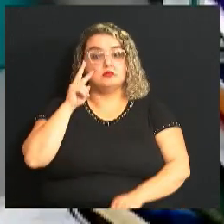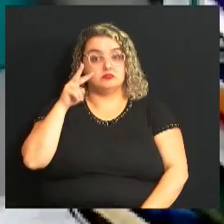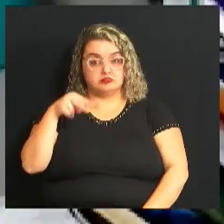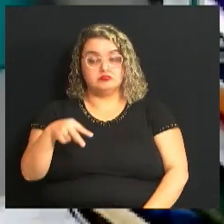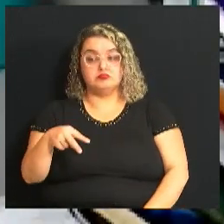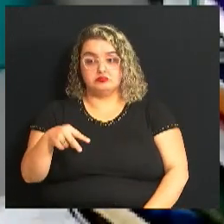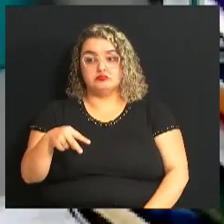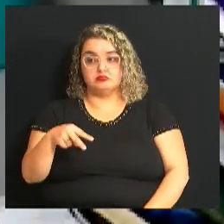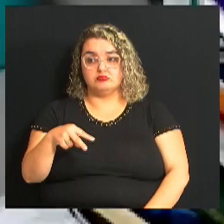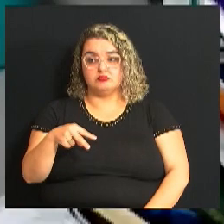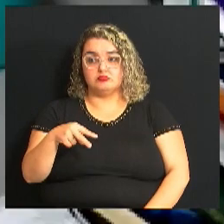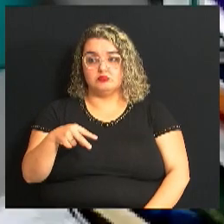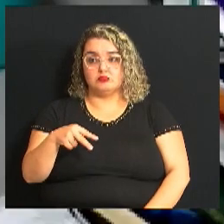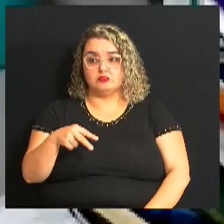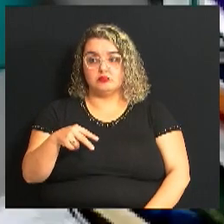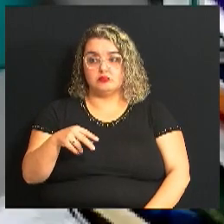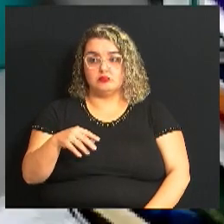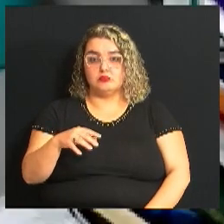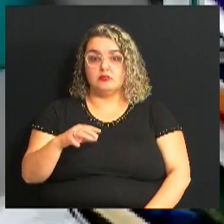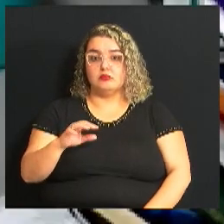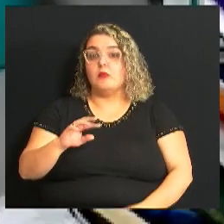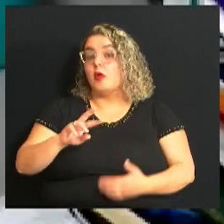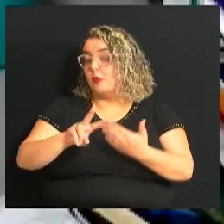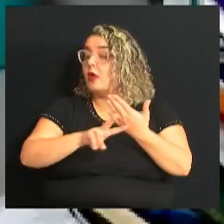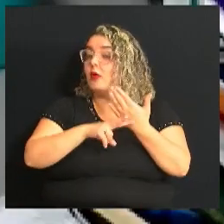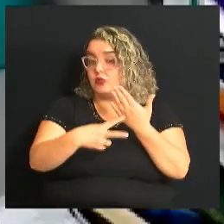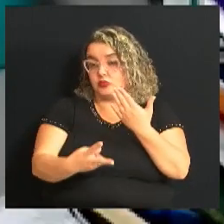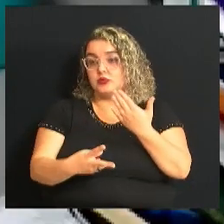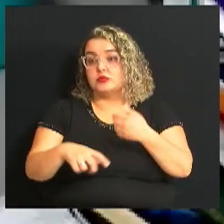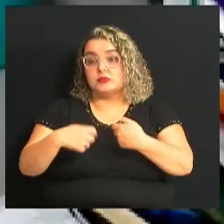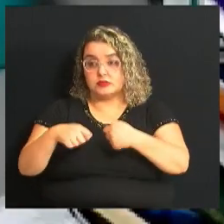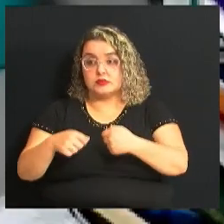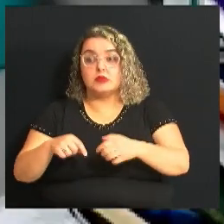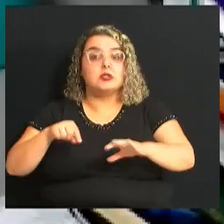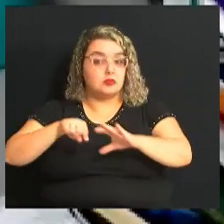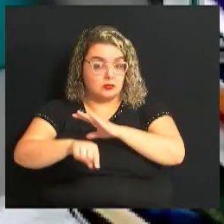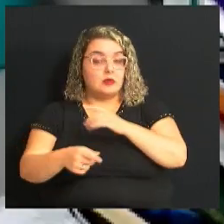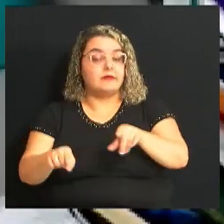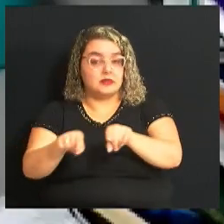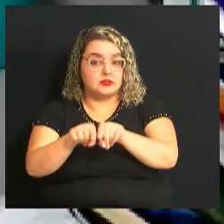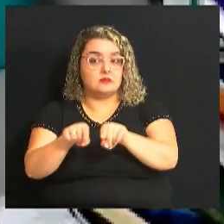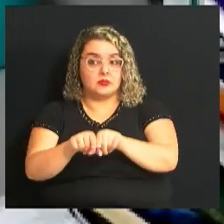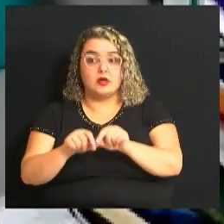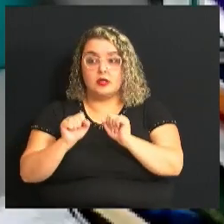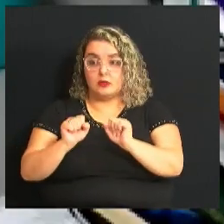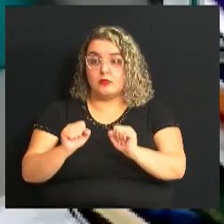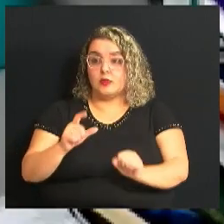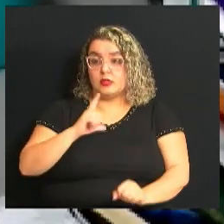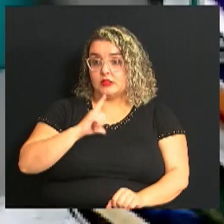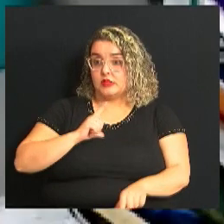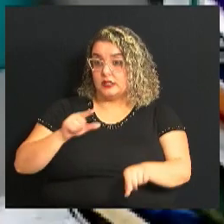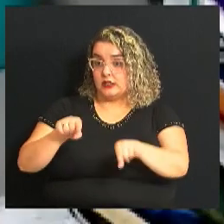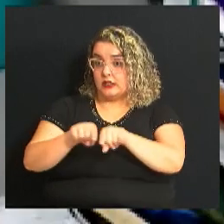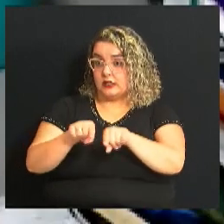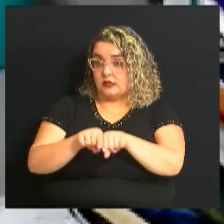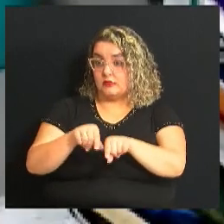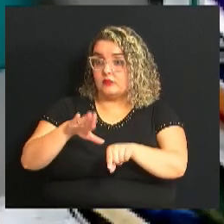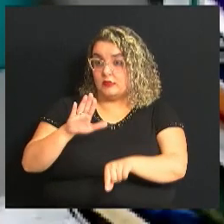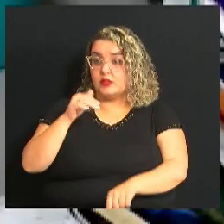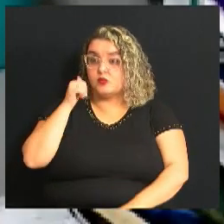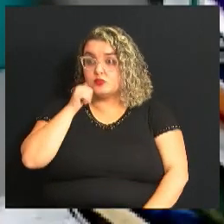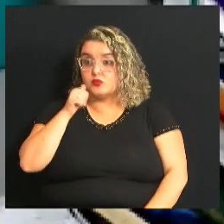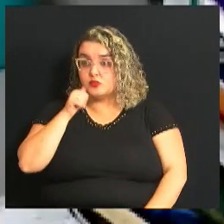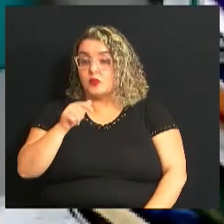isso como um reflexo dessa necessidade e um avanço, para que a gente possa ter, inclusive, mais mulheres